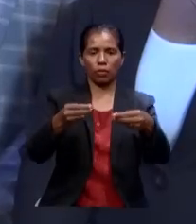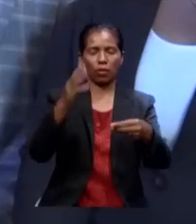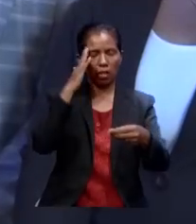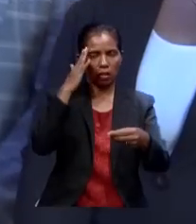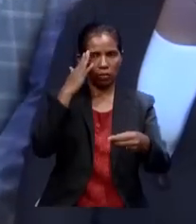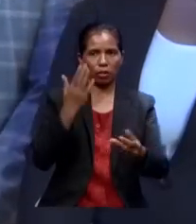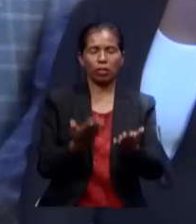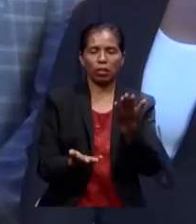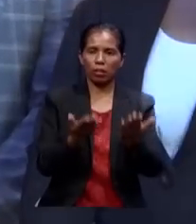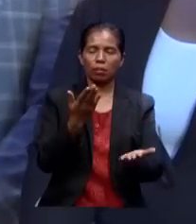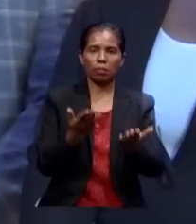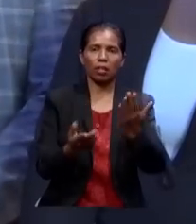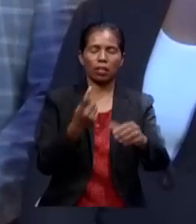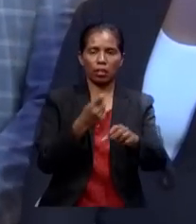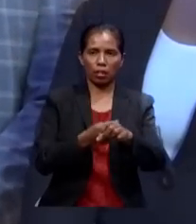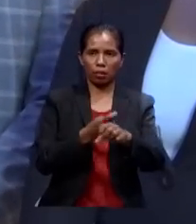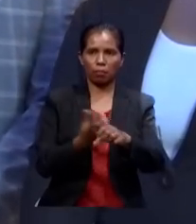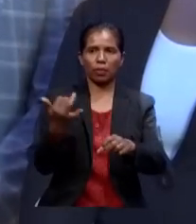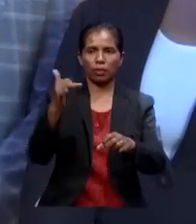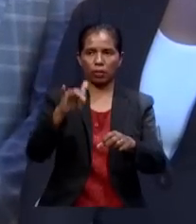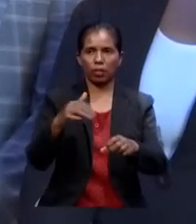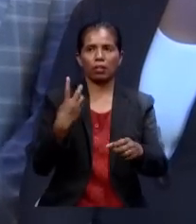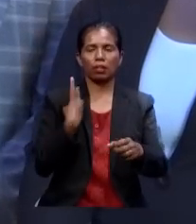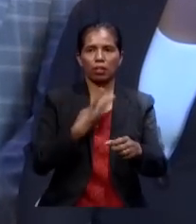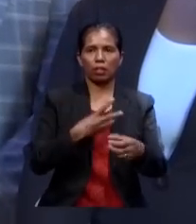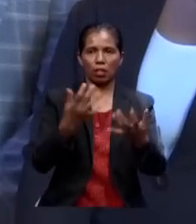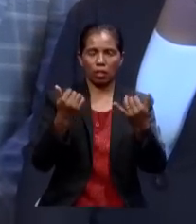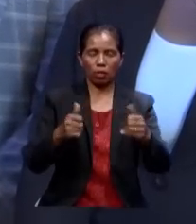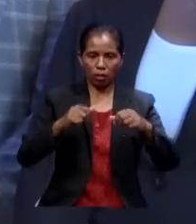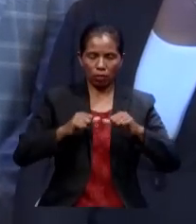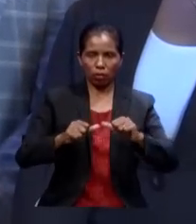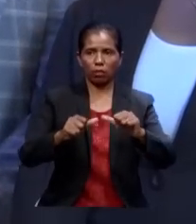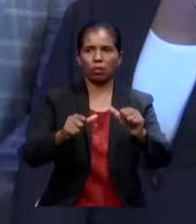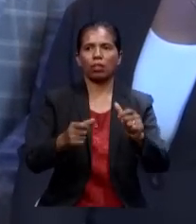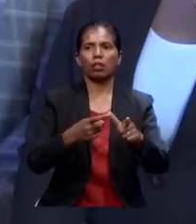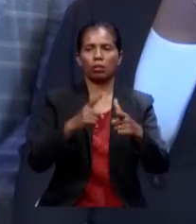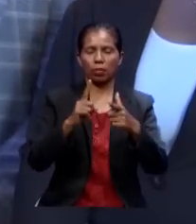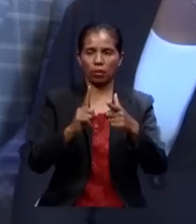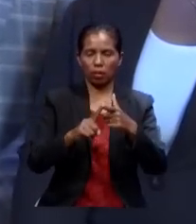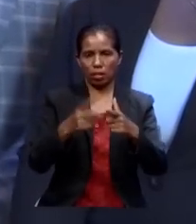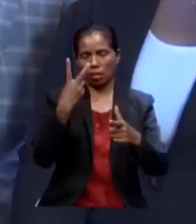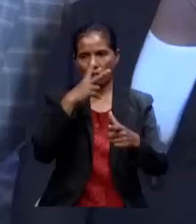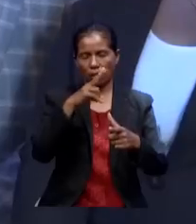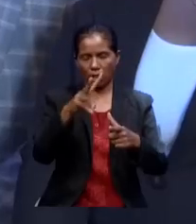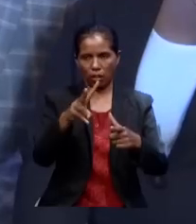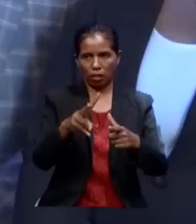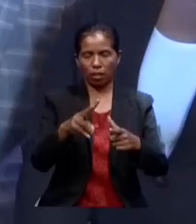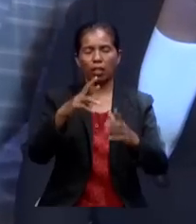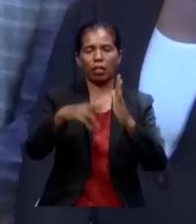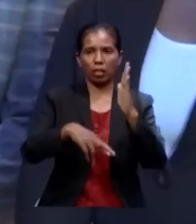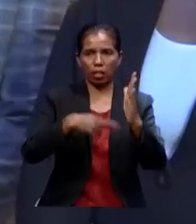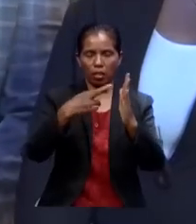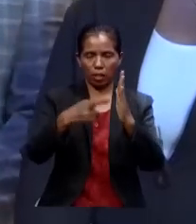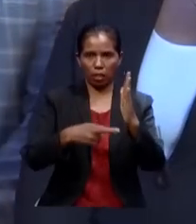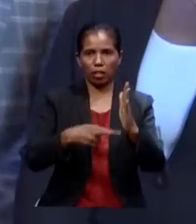ba situação ser na be maka ita agora da dau plau hela, e depois nos carmos ba regras normais na